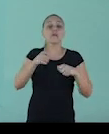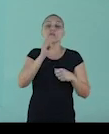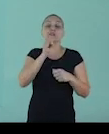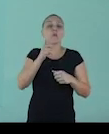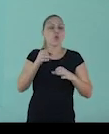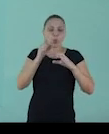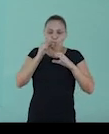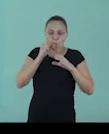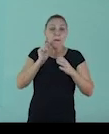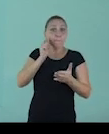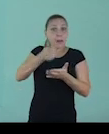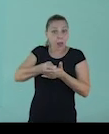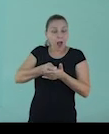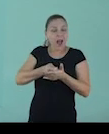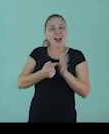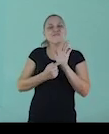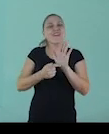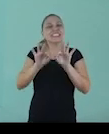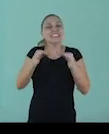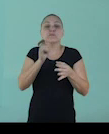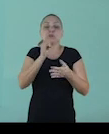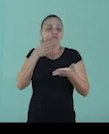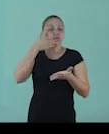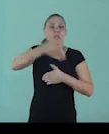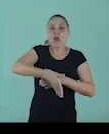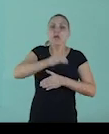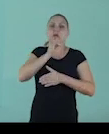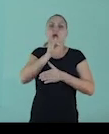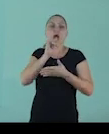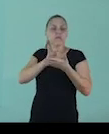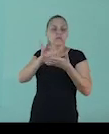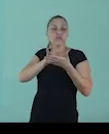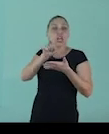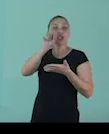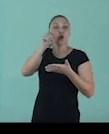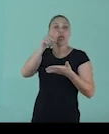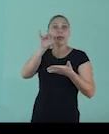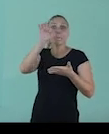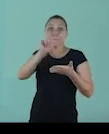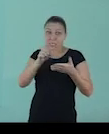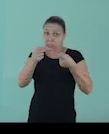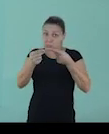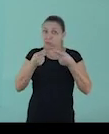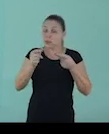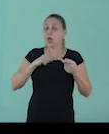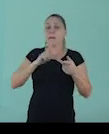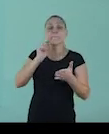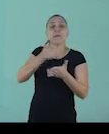mostre como é simples fazer um fixo basta acessar a conta pelo aplicativo e na opção pics clicar em